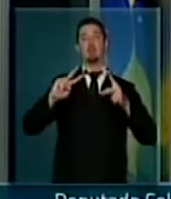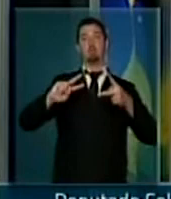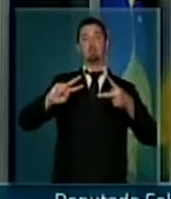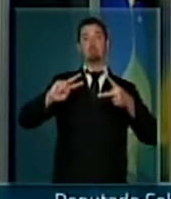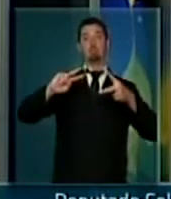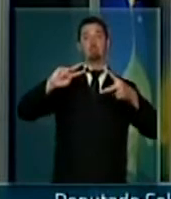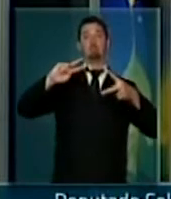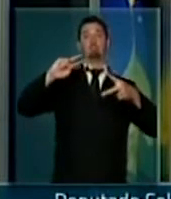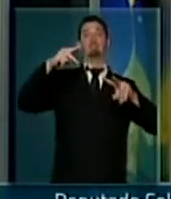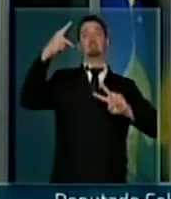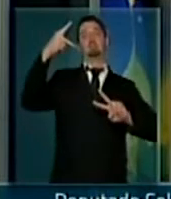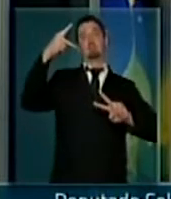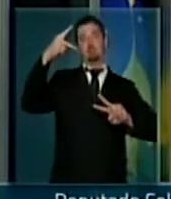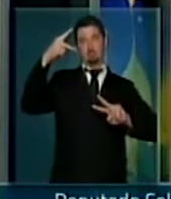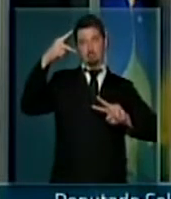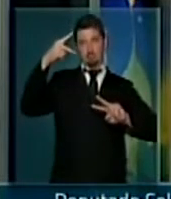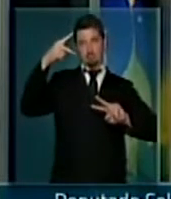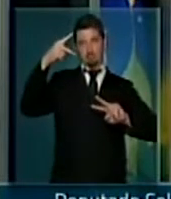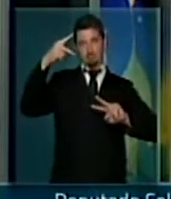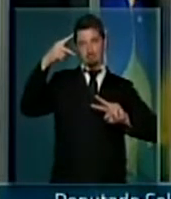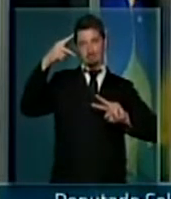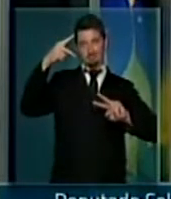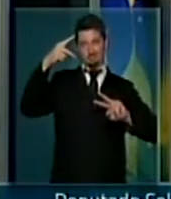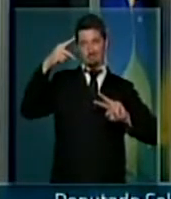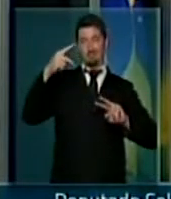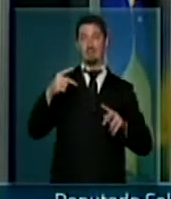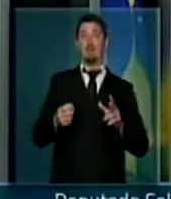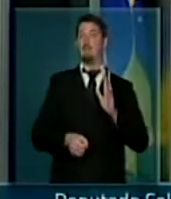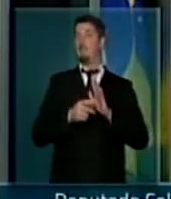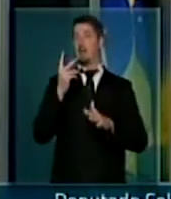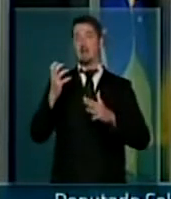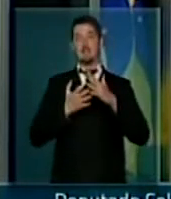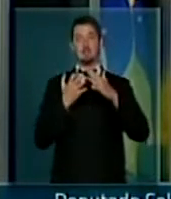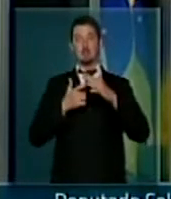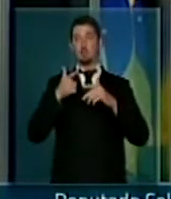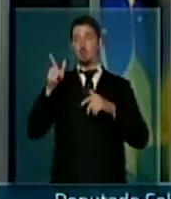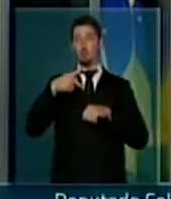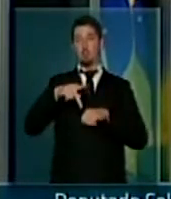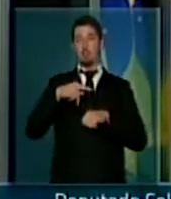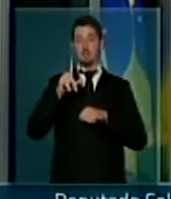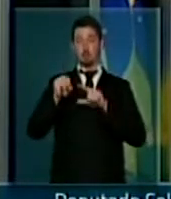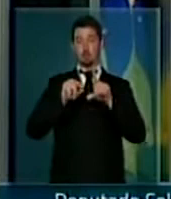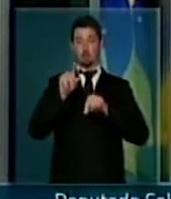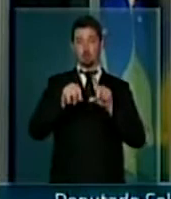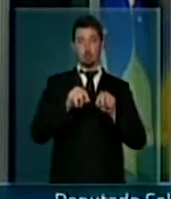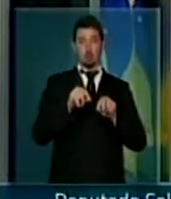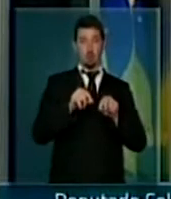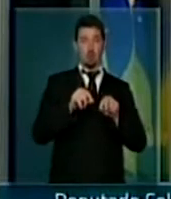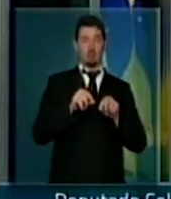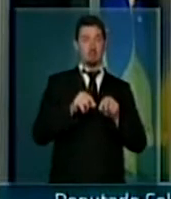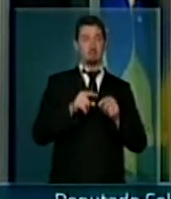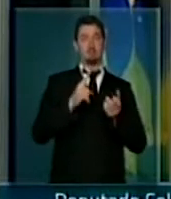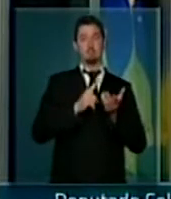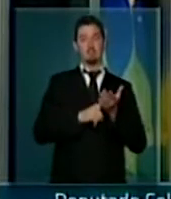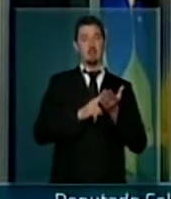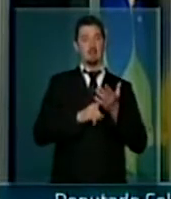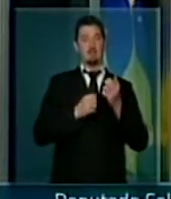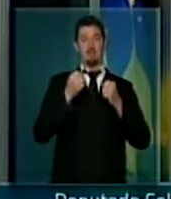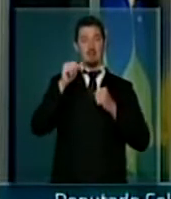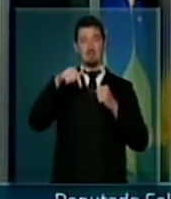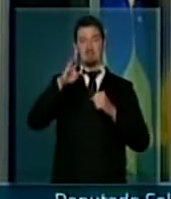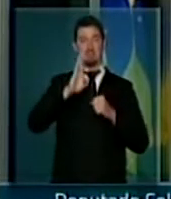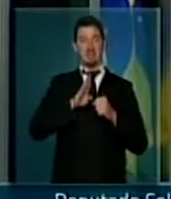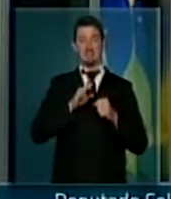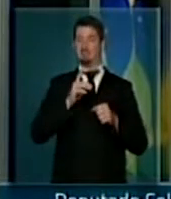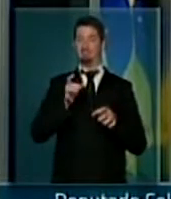preço suba ainda mais. Muitas multinacionais têm optado por fechar as